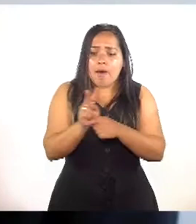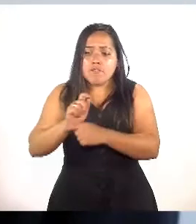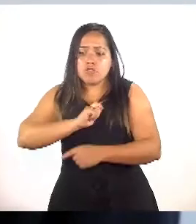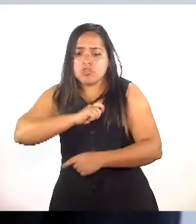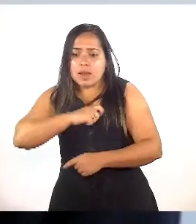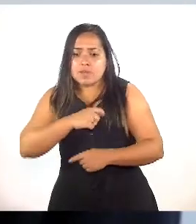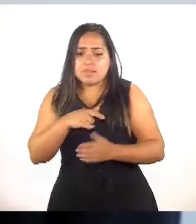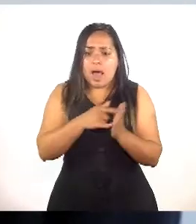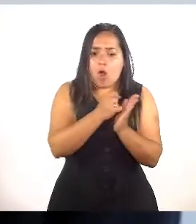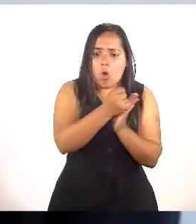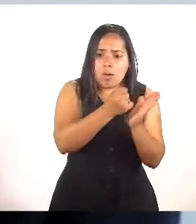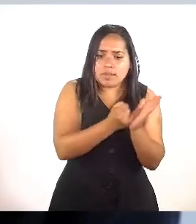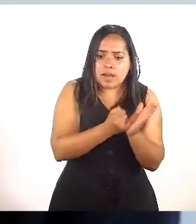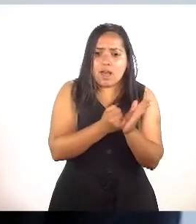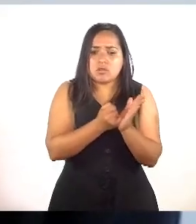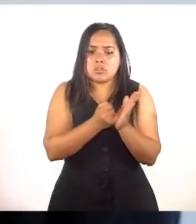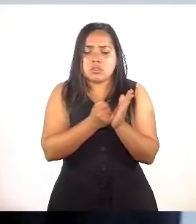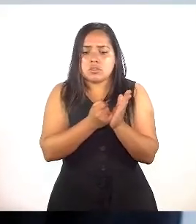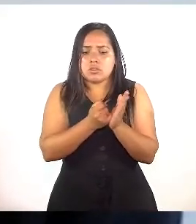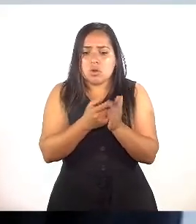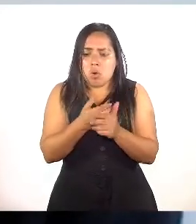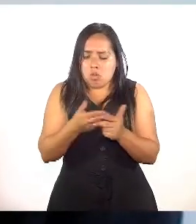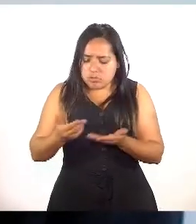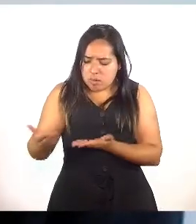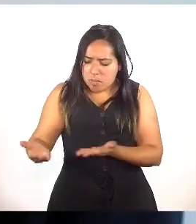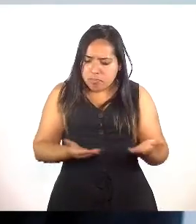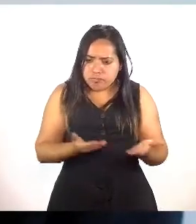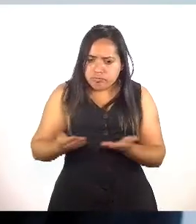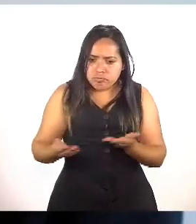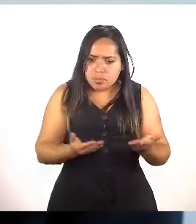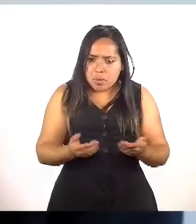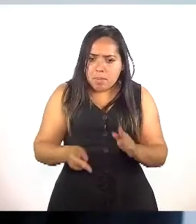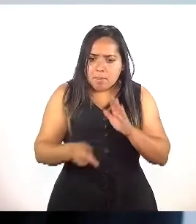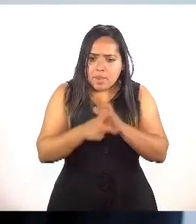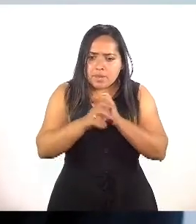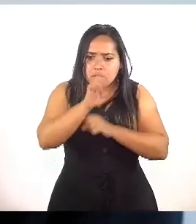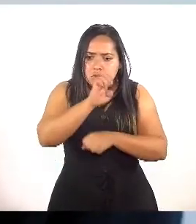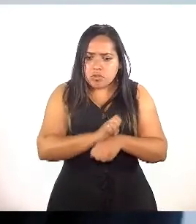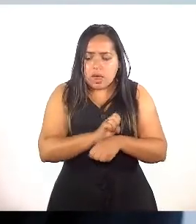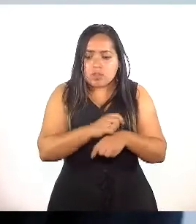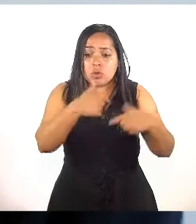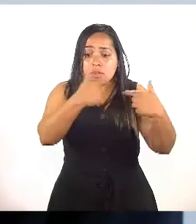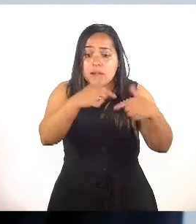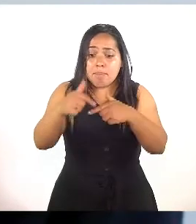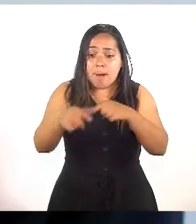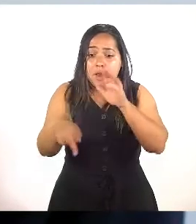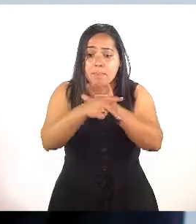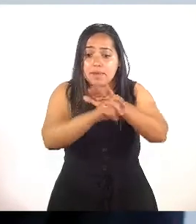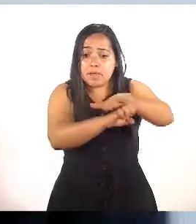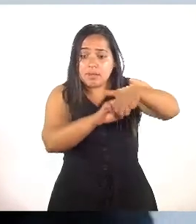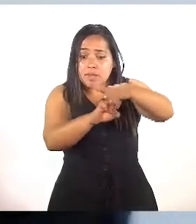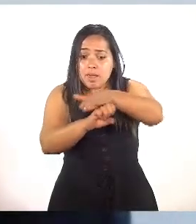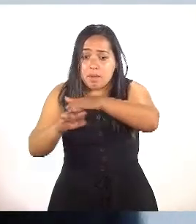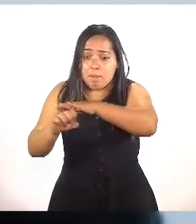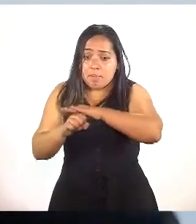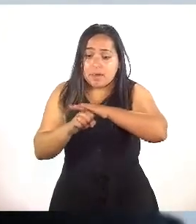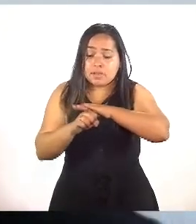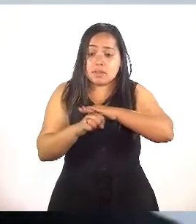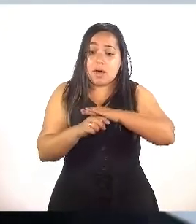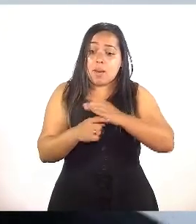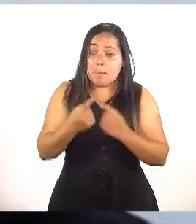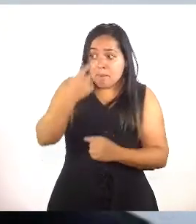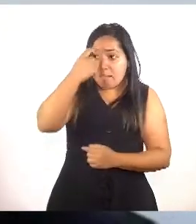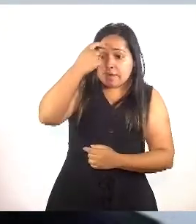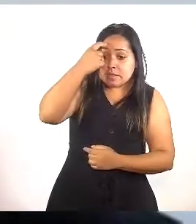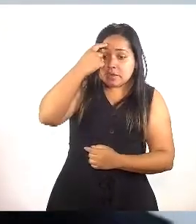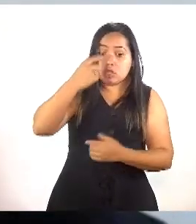contratos do poder concedente, do Estado, aí, fiscalizar os serviços das concessionárias, zelando pelo equilíbrio econômico, financeiro